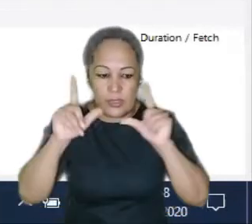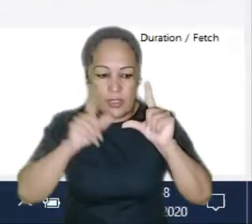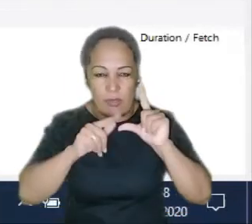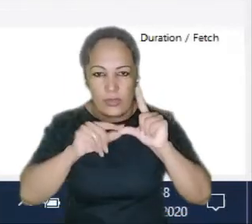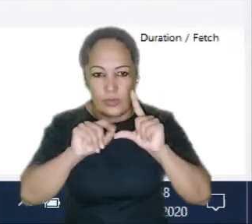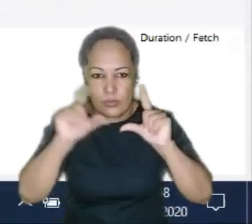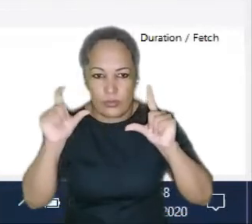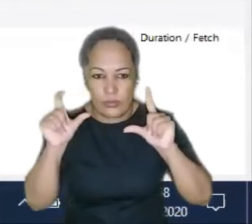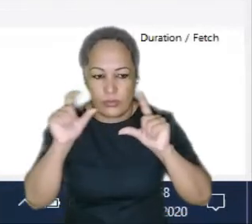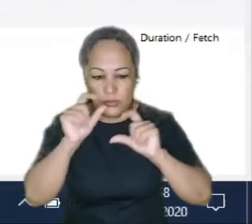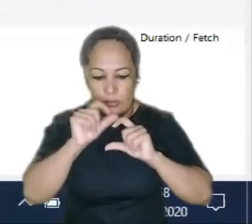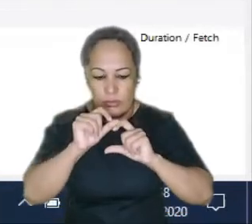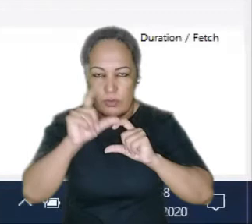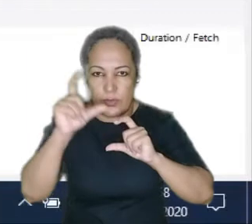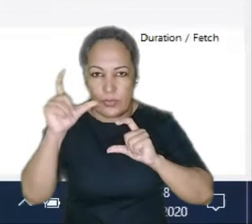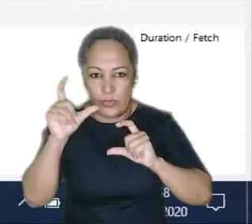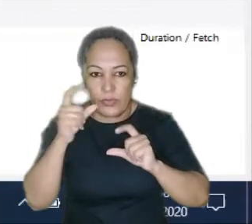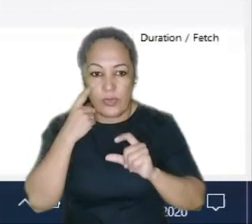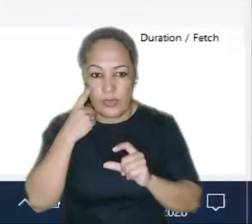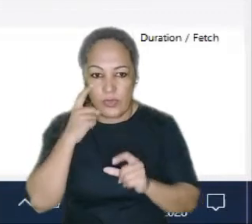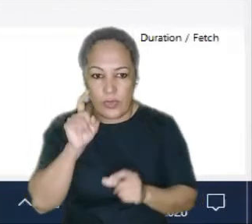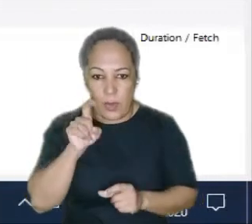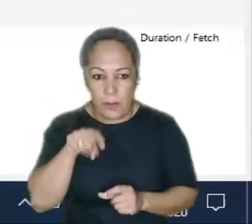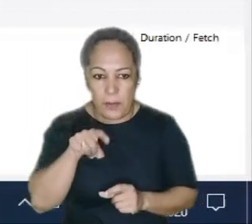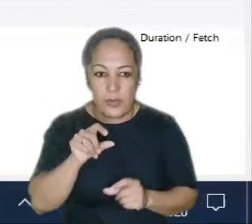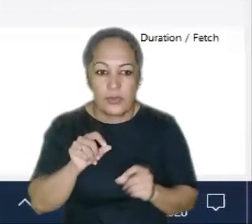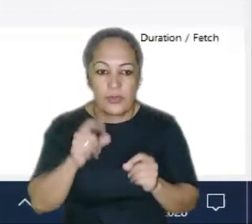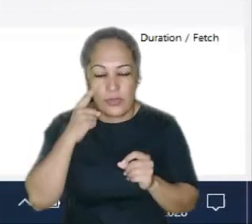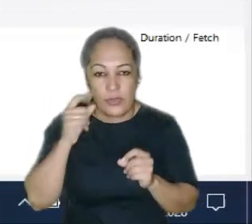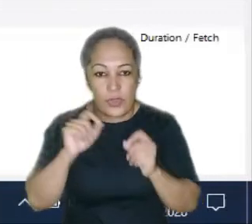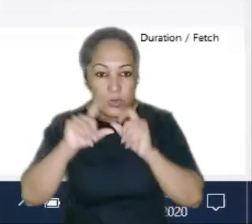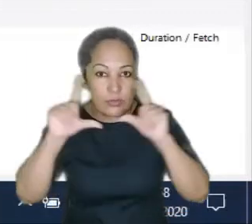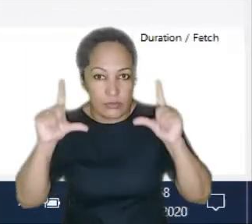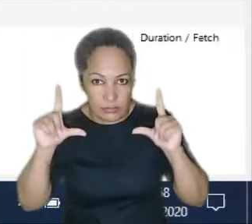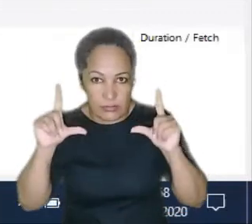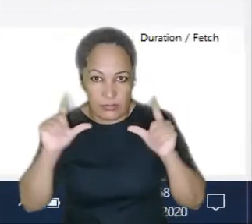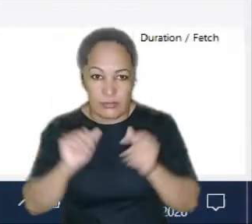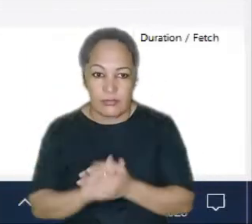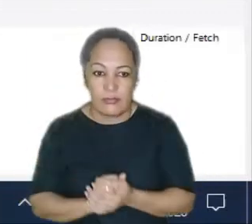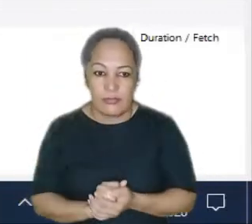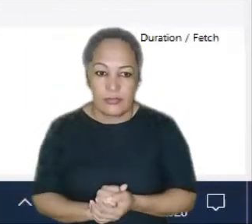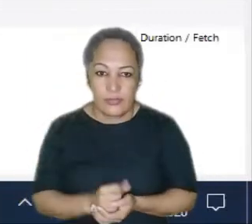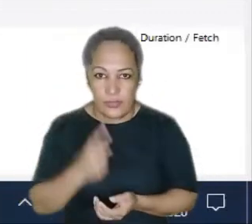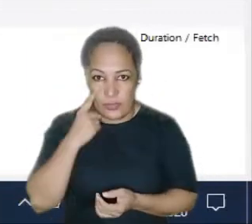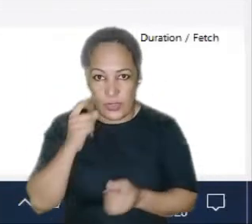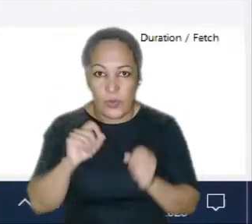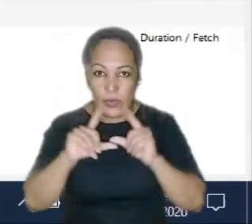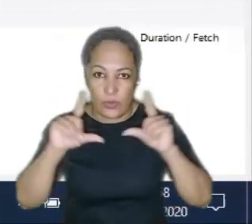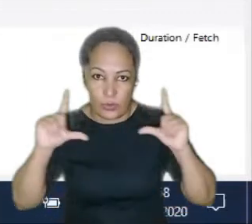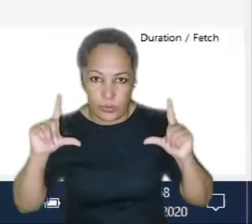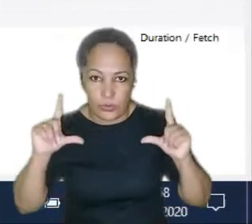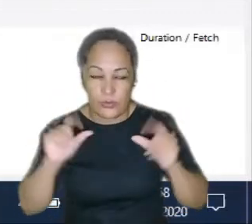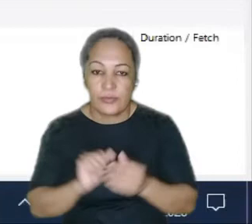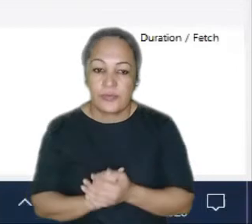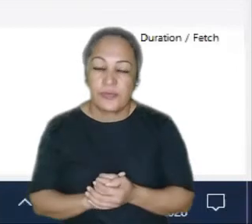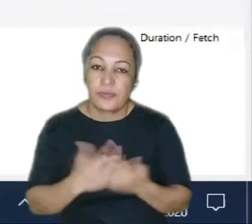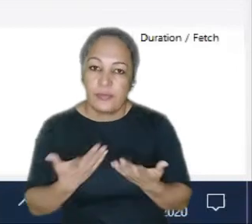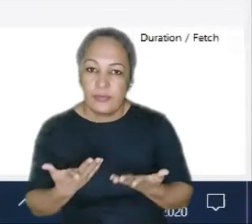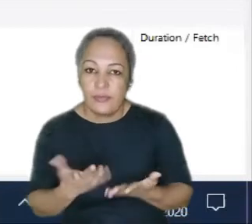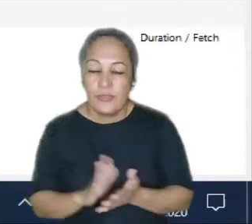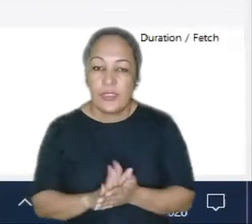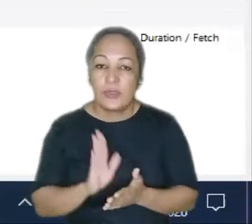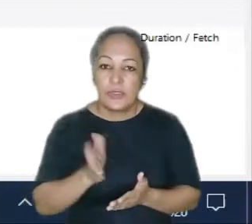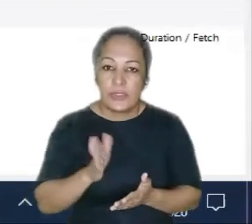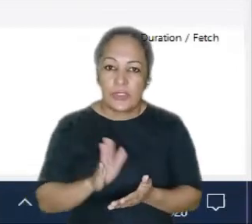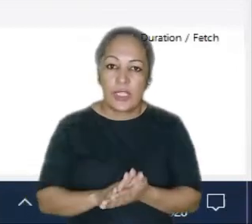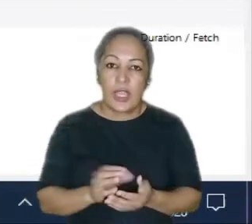do teclado, ó, ele aumenta a fonte aqui, ó, tá vendo? A visualização do script, ó, tá vendo? Então, o comando para criar uma nova base de